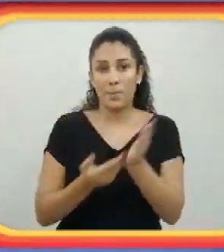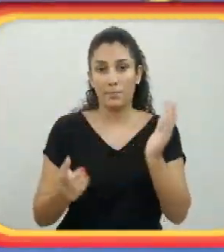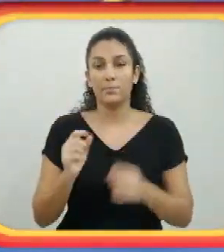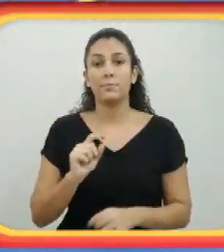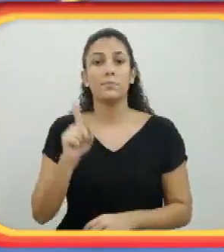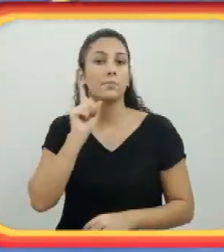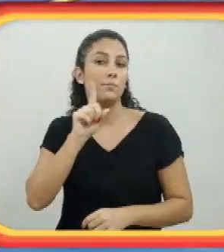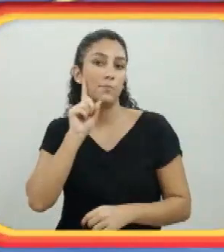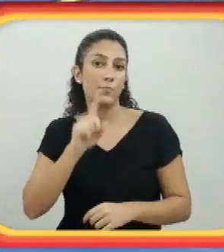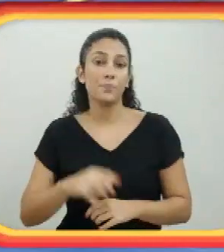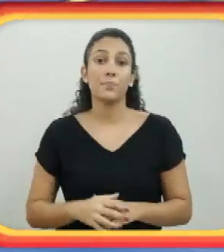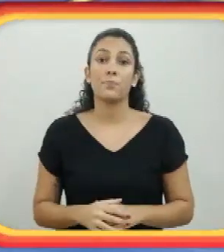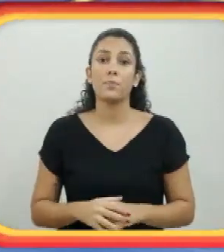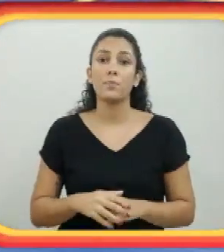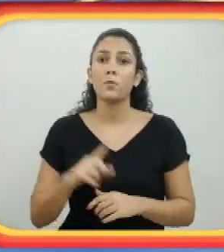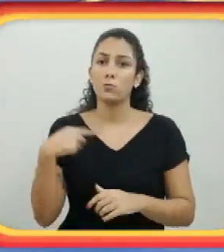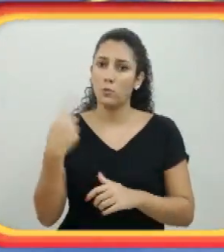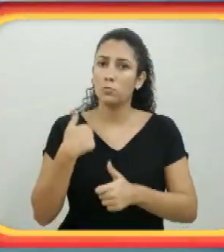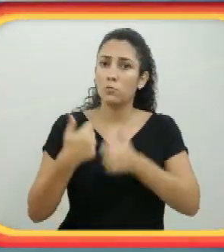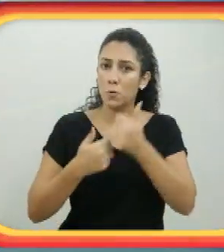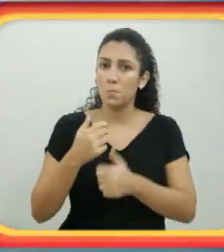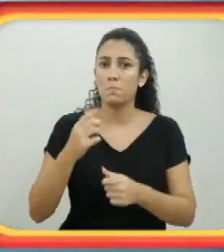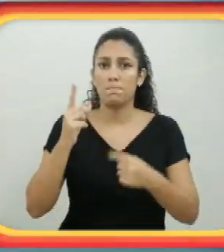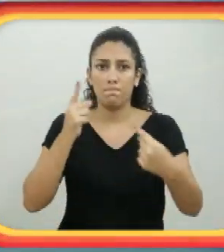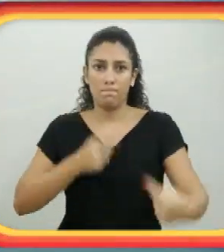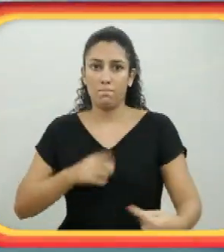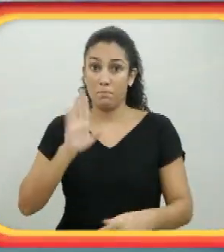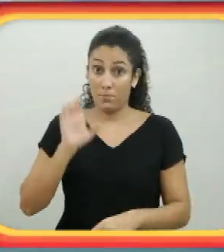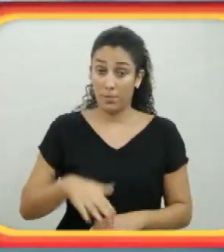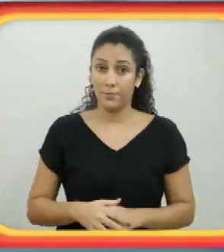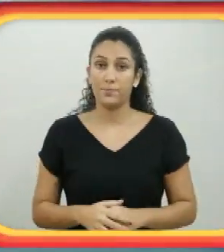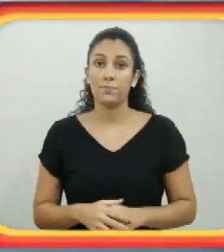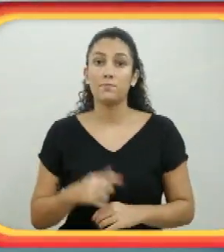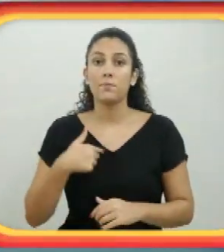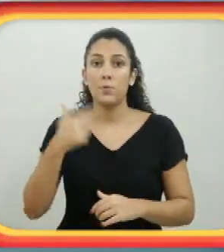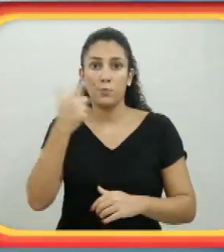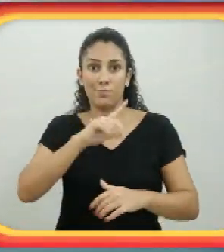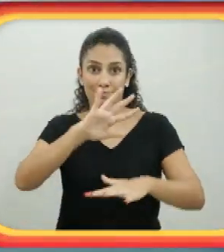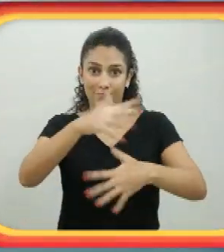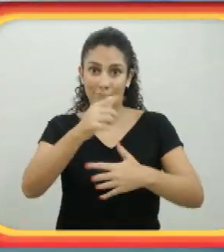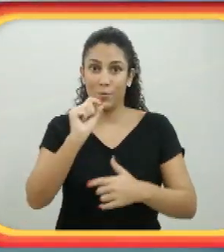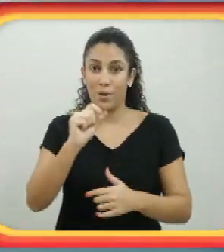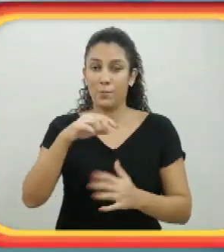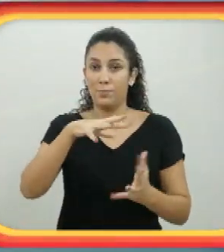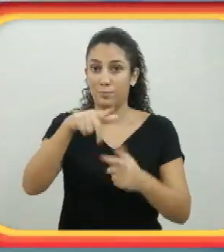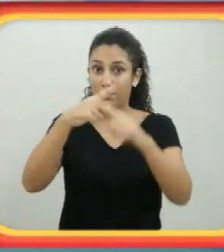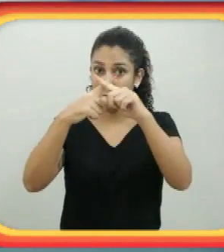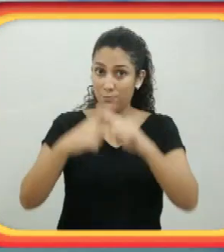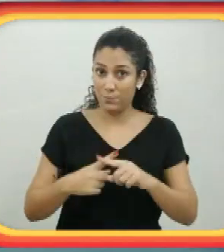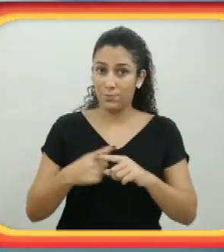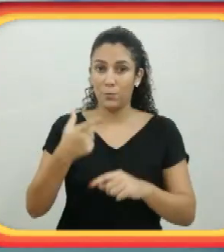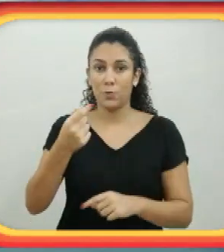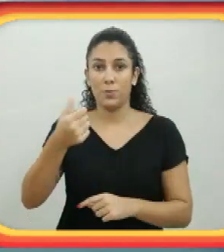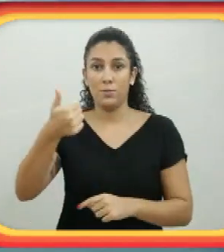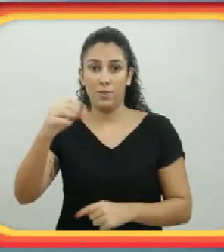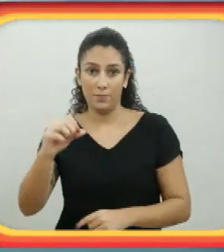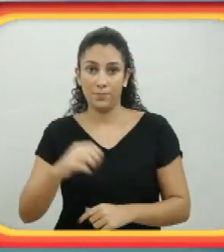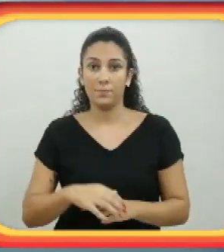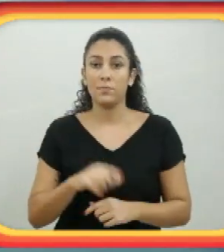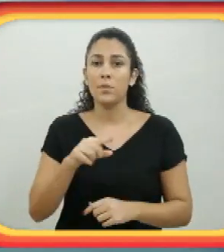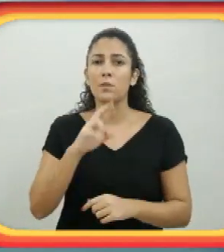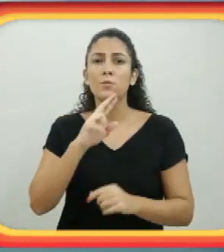um resultado bastante expressivo no Campeonato Mundial, que nós classificamos em 8º lugar. Foi o primeiro grande passo aí do